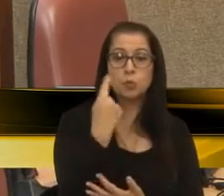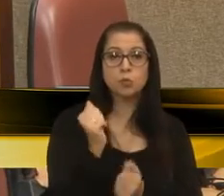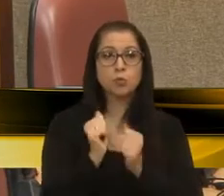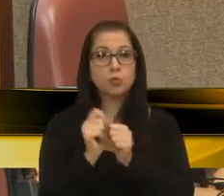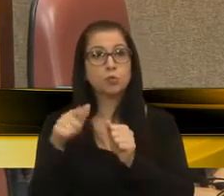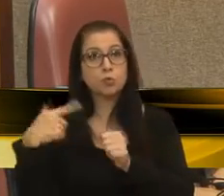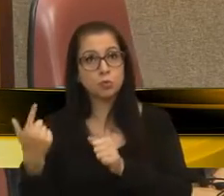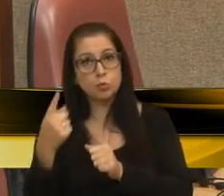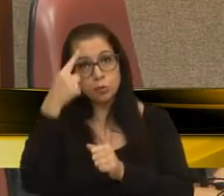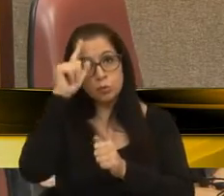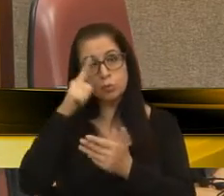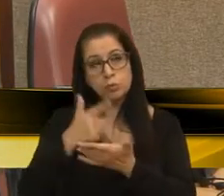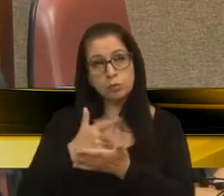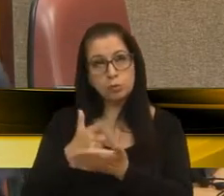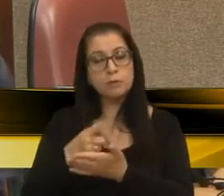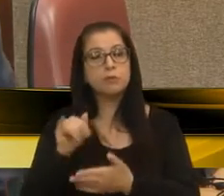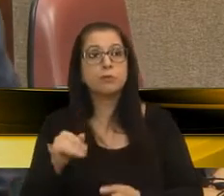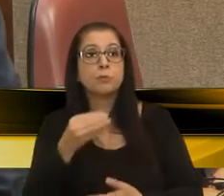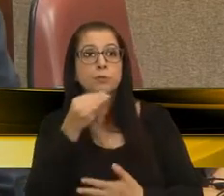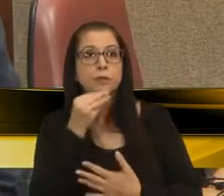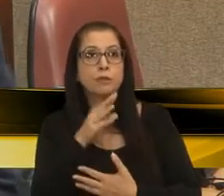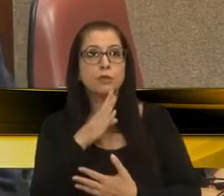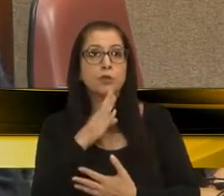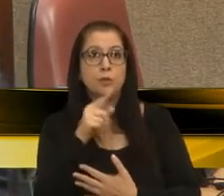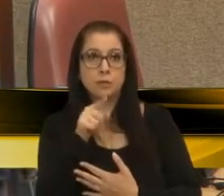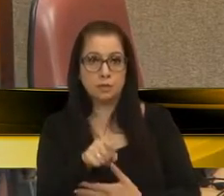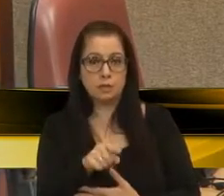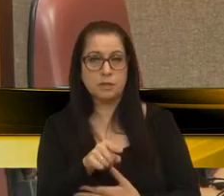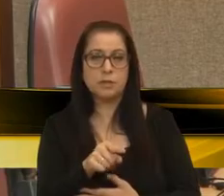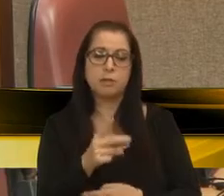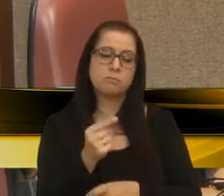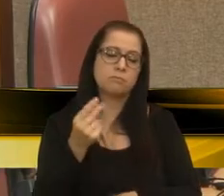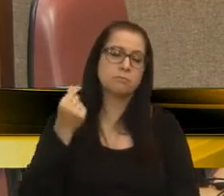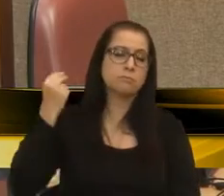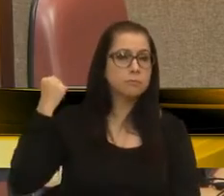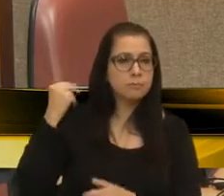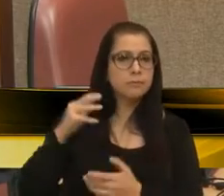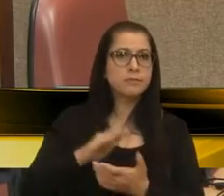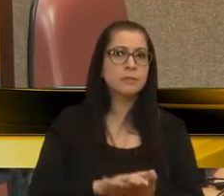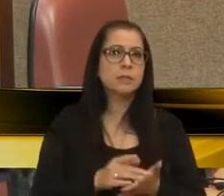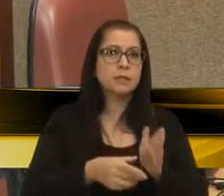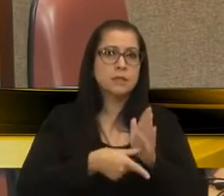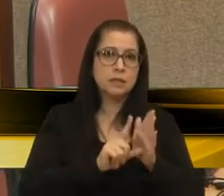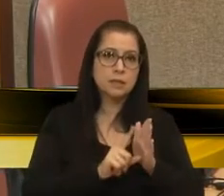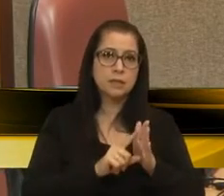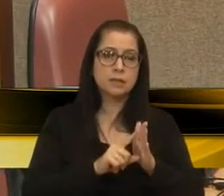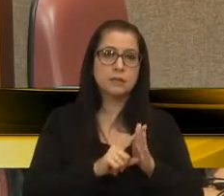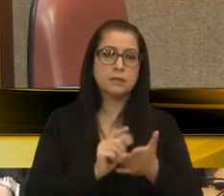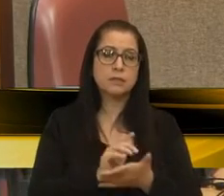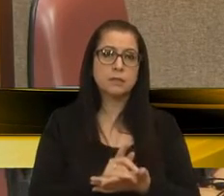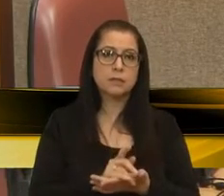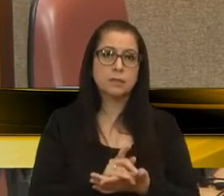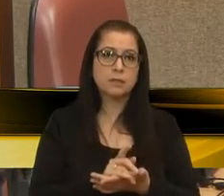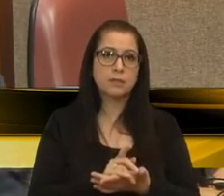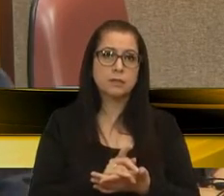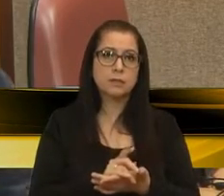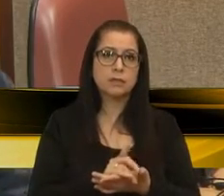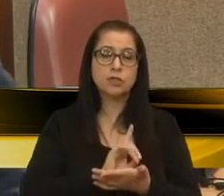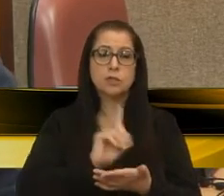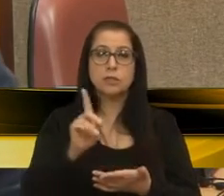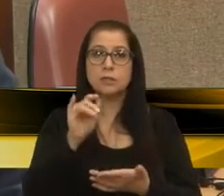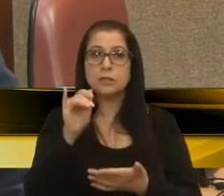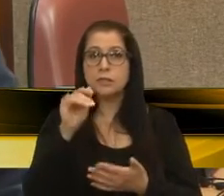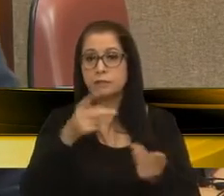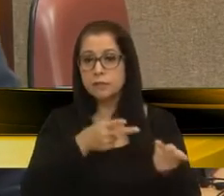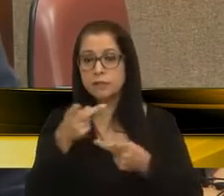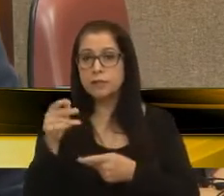coletivas. Eu tive a oportunidade de conhecer o professor Mário Gardelin há muito tempo, antes da minha estada na Itália, e ele